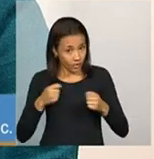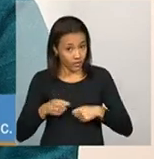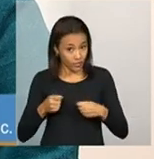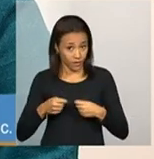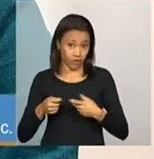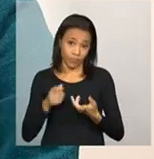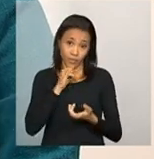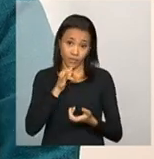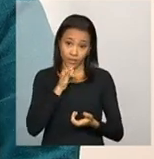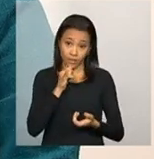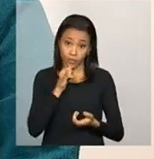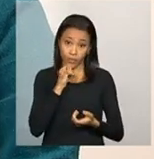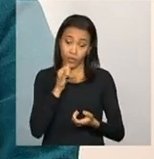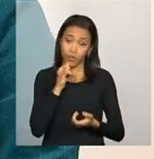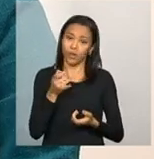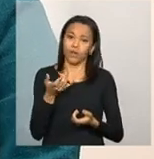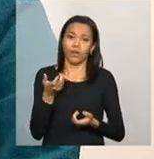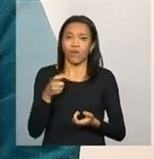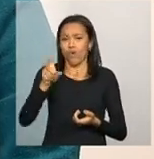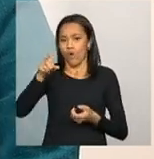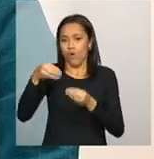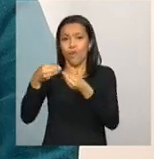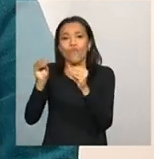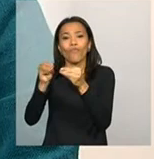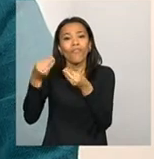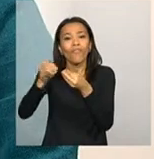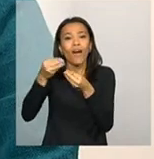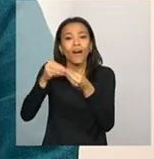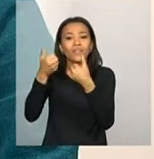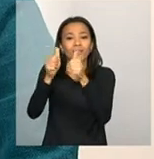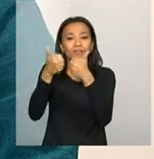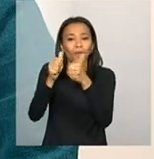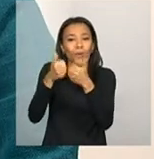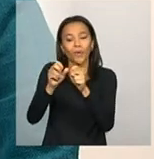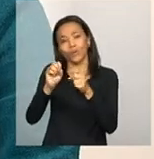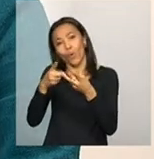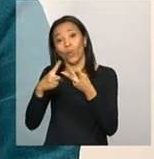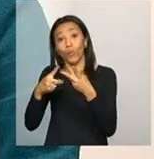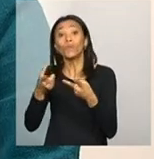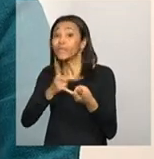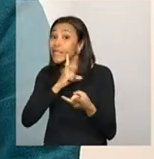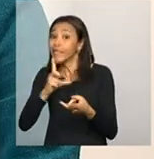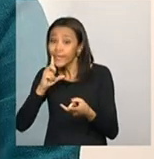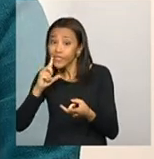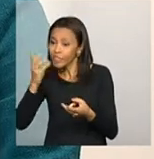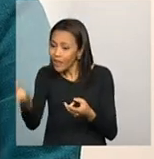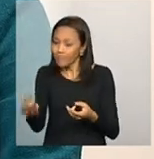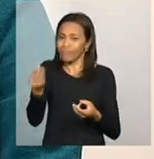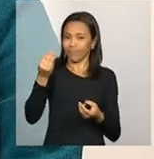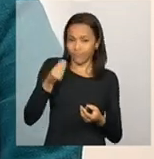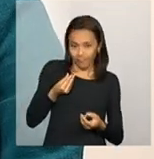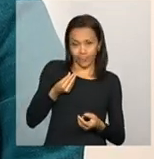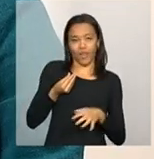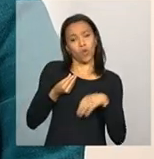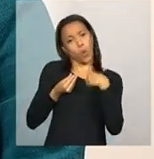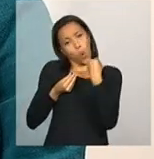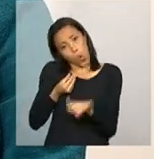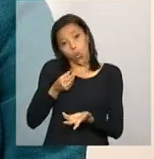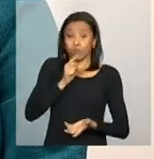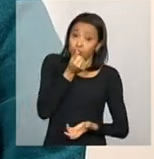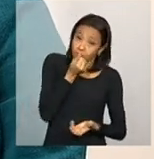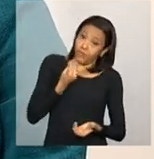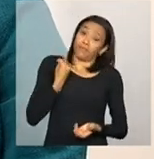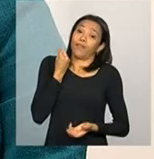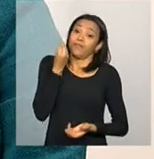serviço, o próprio transporte, né, o vale transporte ou o próprio lanche, ou pode ser repassado o recurso em